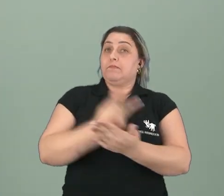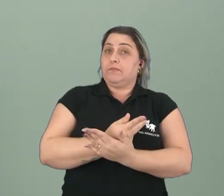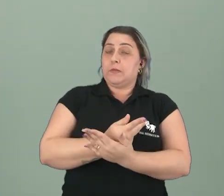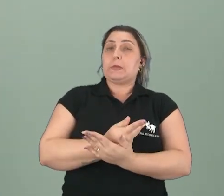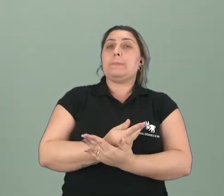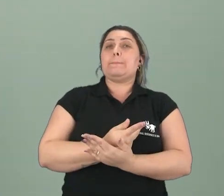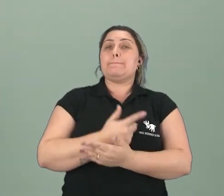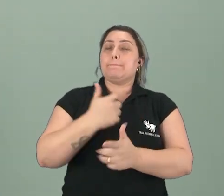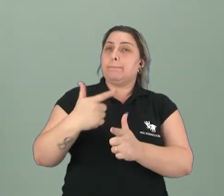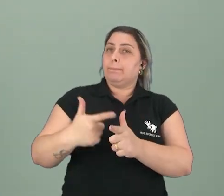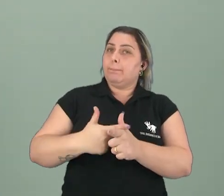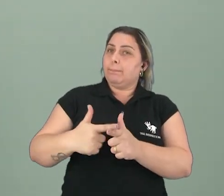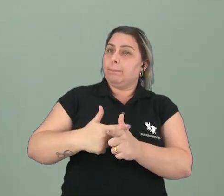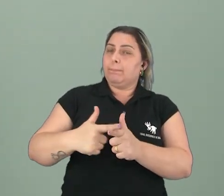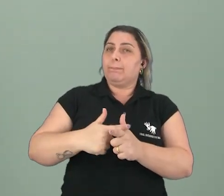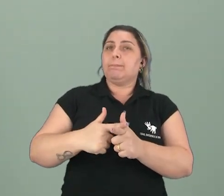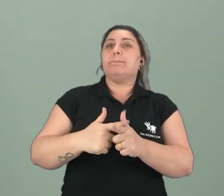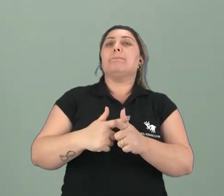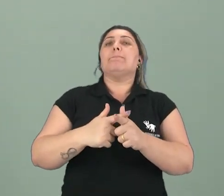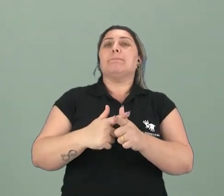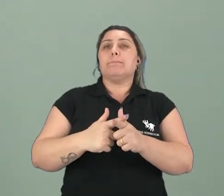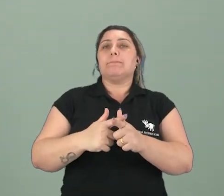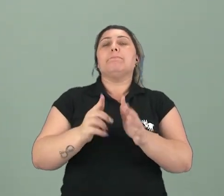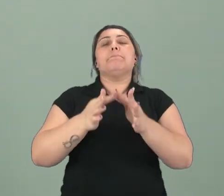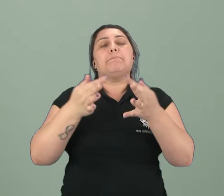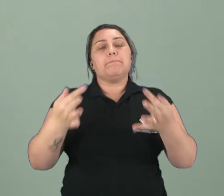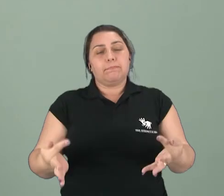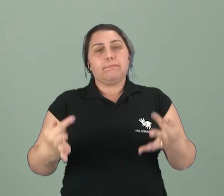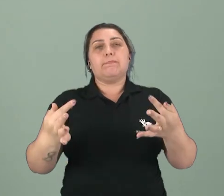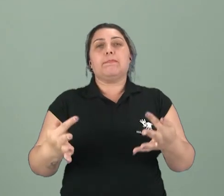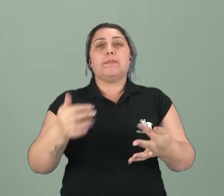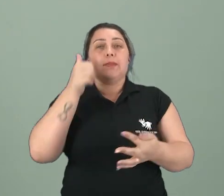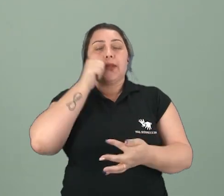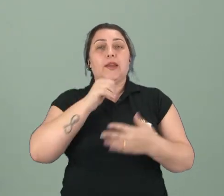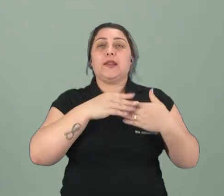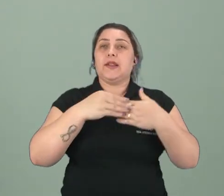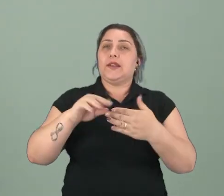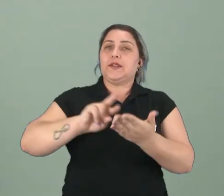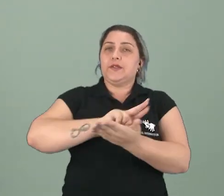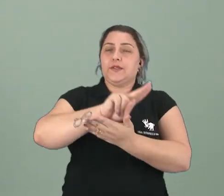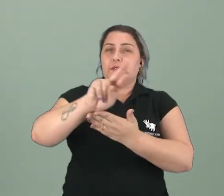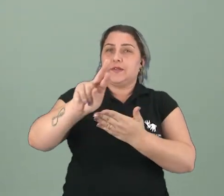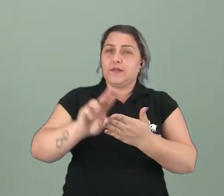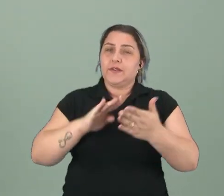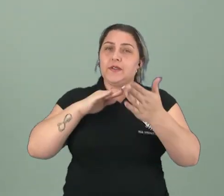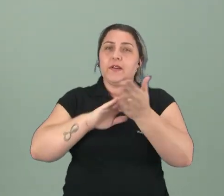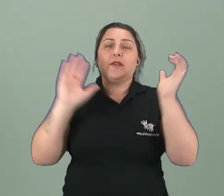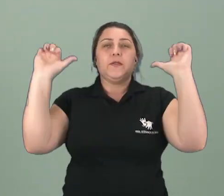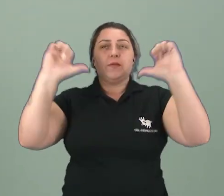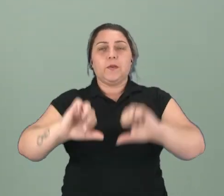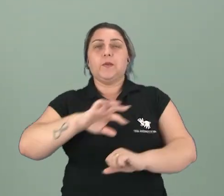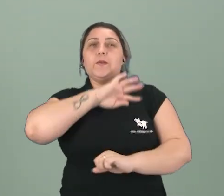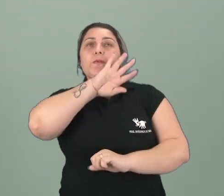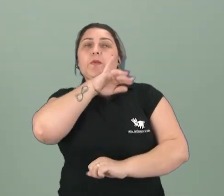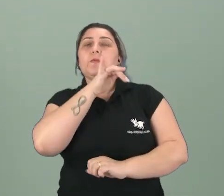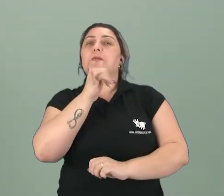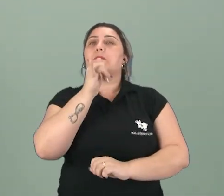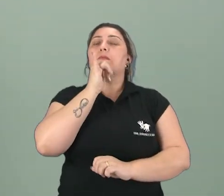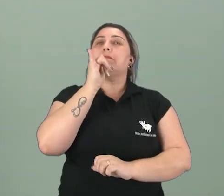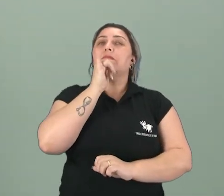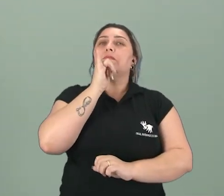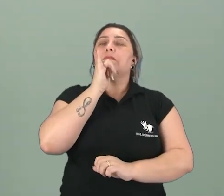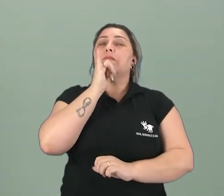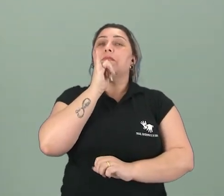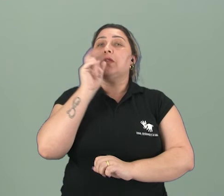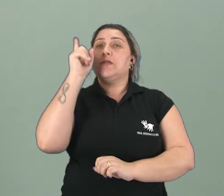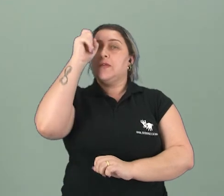é um problema muito comum na vida das mulheres, só que pode trazer diversos impactos negativos, como por exemplo, a dificuldade